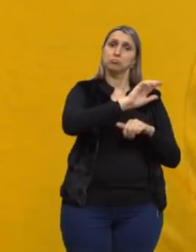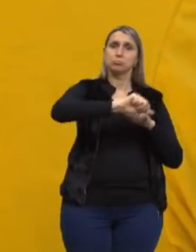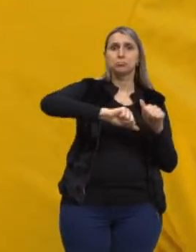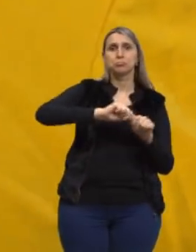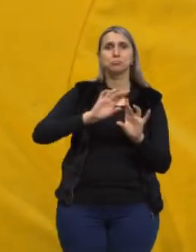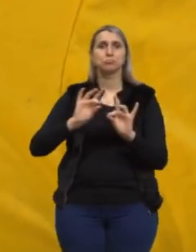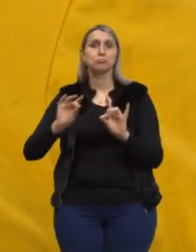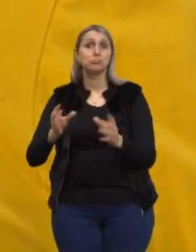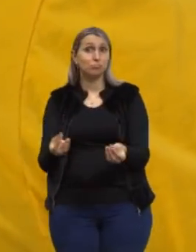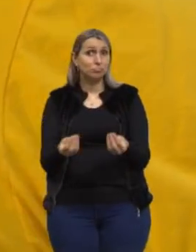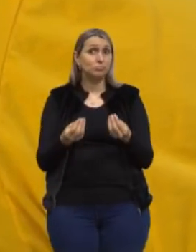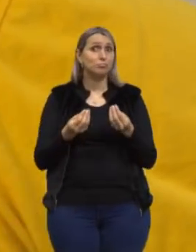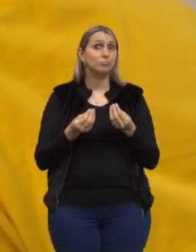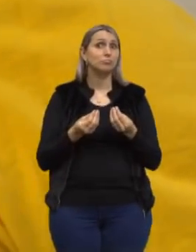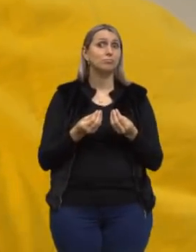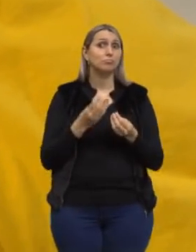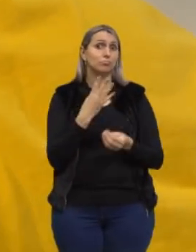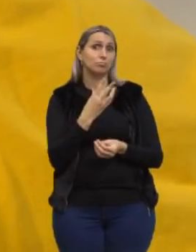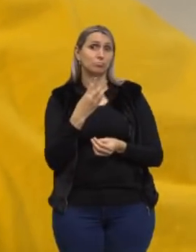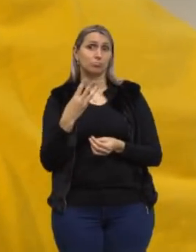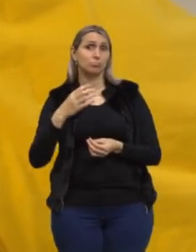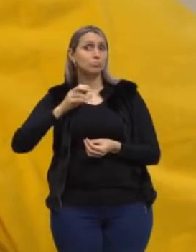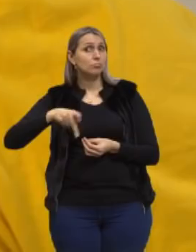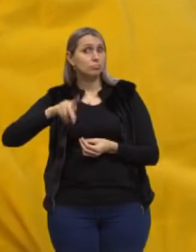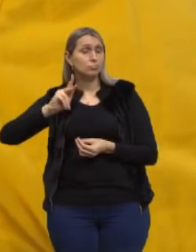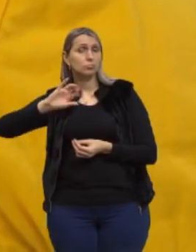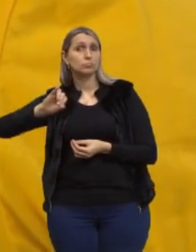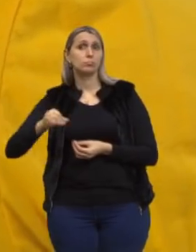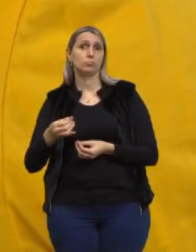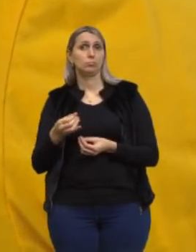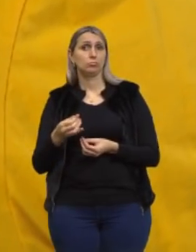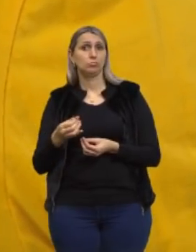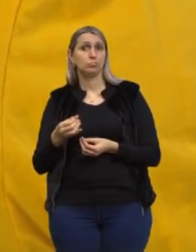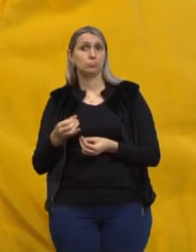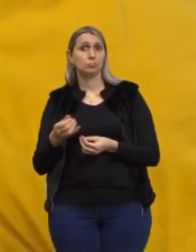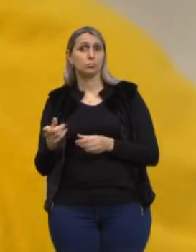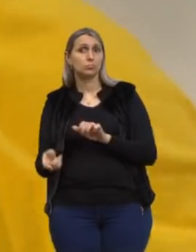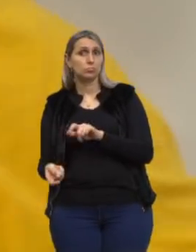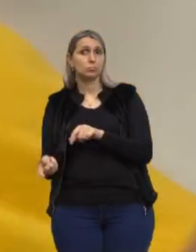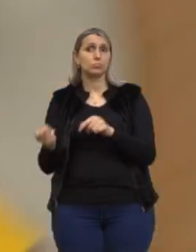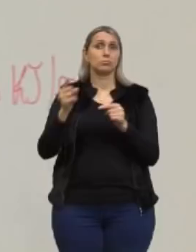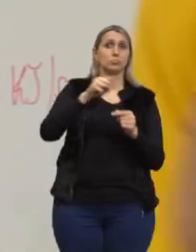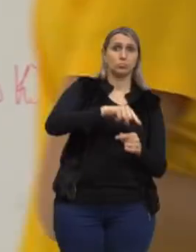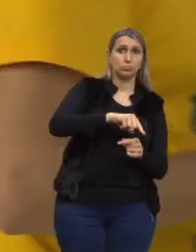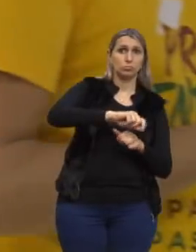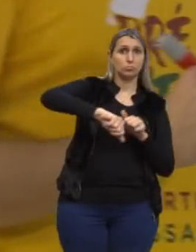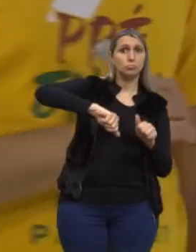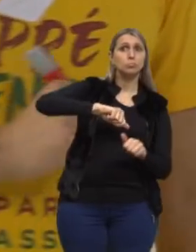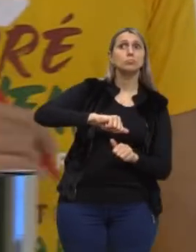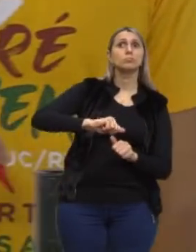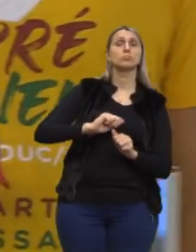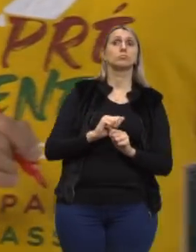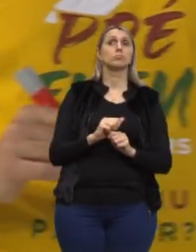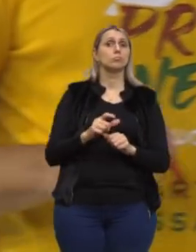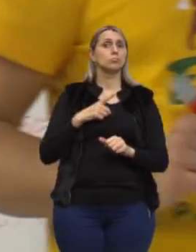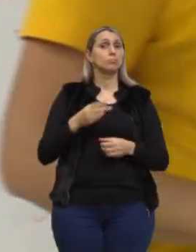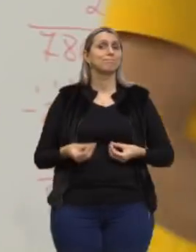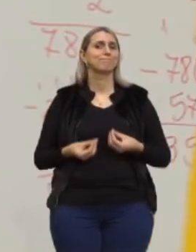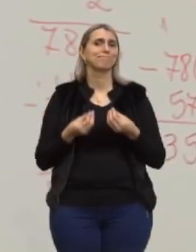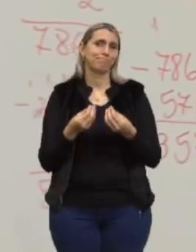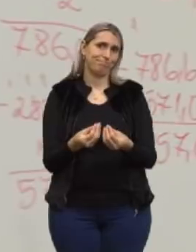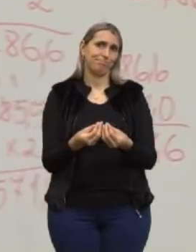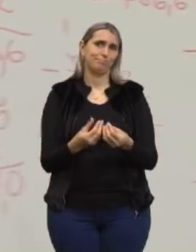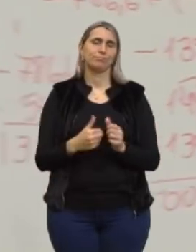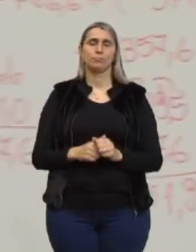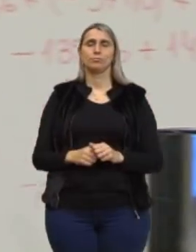ganhava 44 quilojoule a passagem contrária e eu tenho que